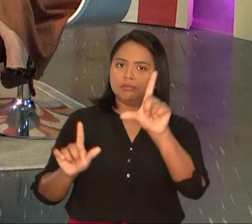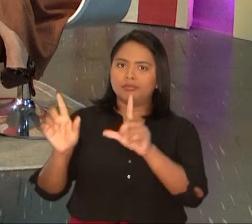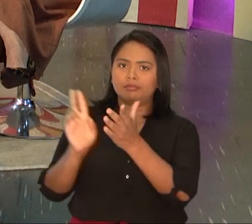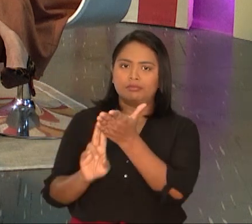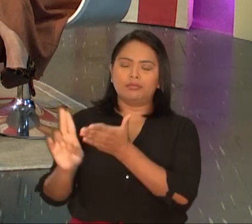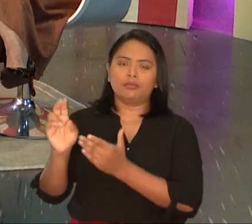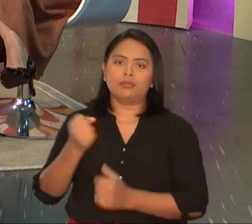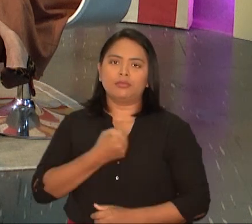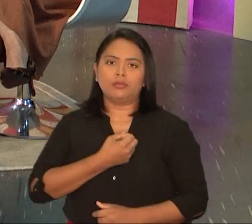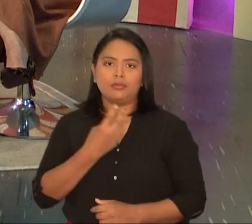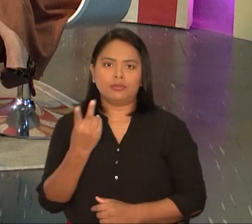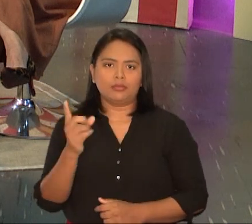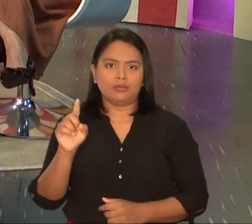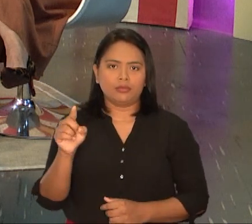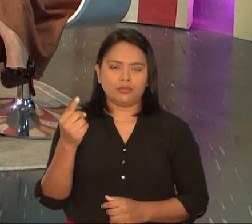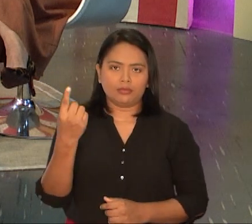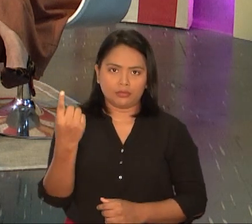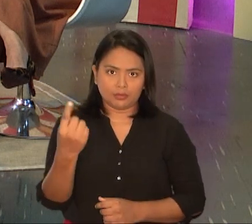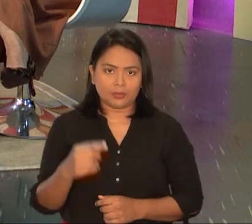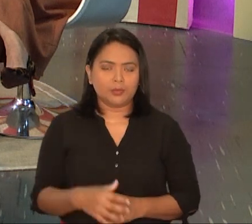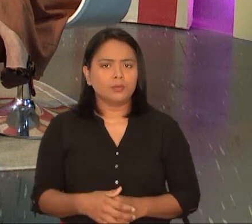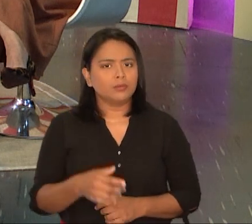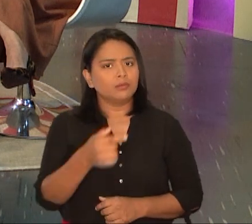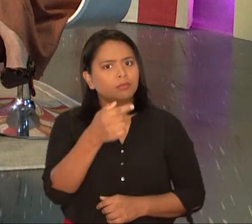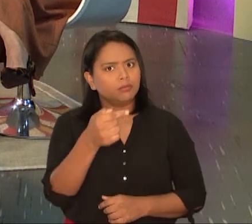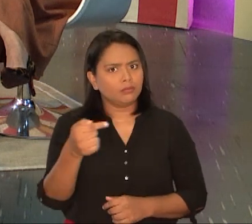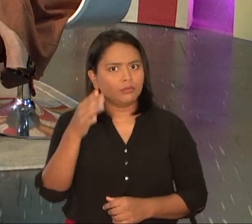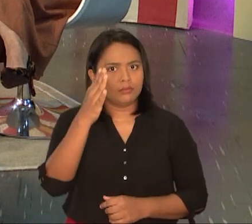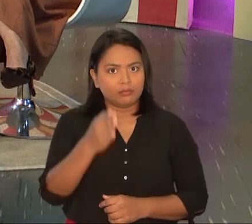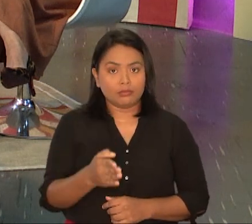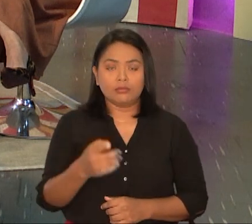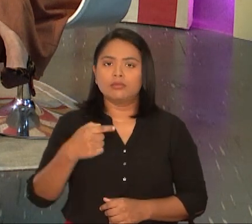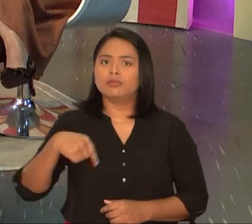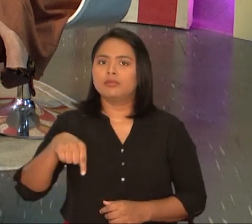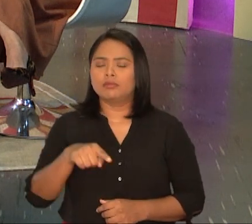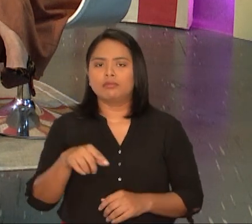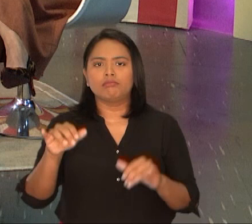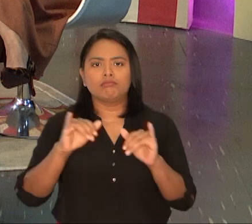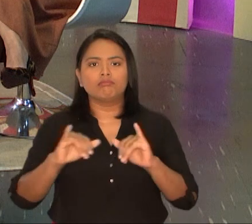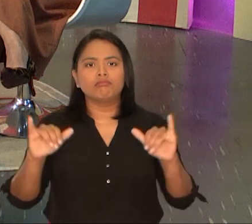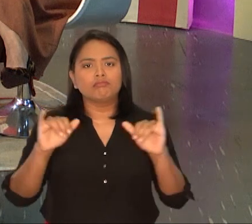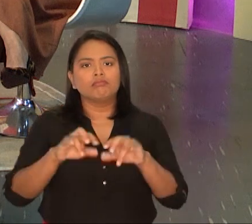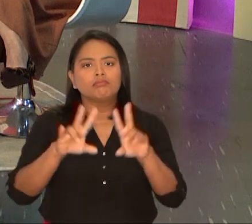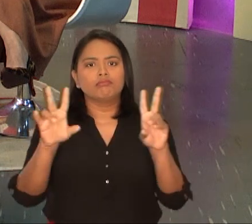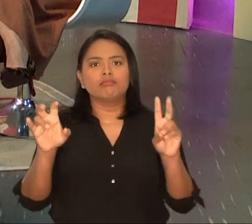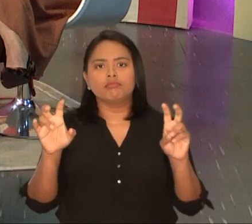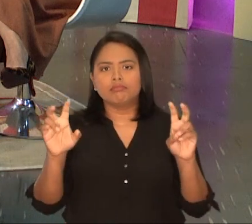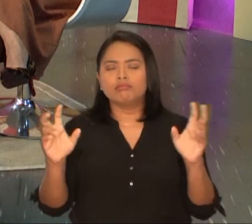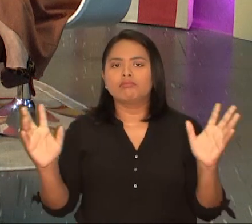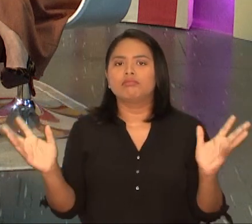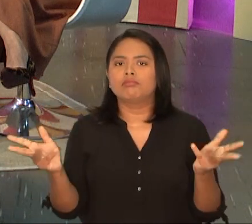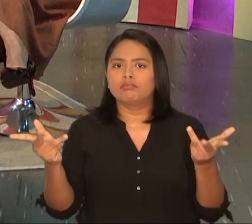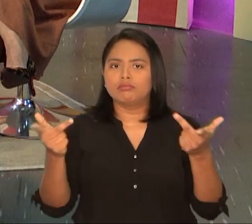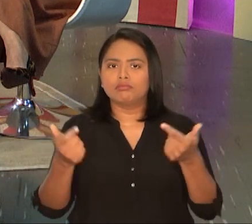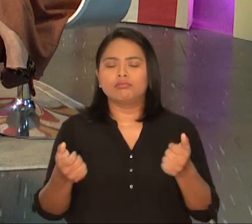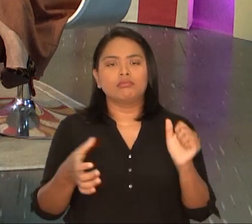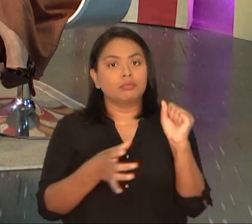Universitária Canal 2.1. Todas as semanas estamos aqui abordando assuntos que busquem dar mais qualidade, segurança